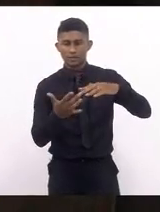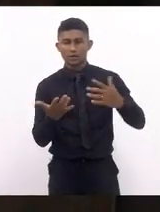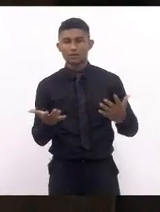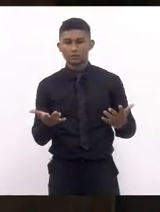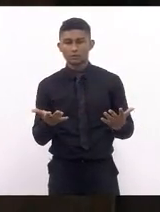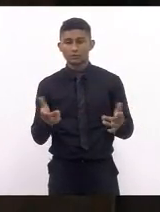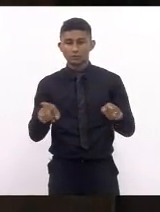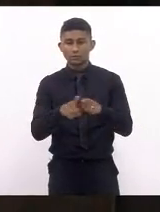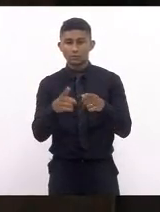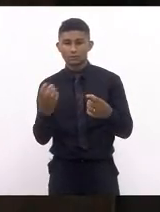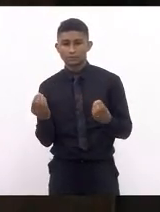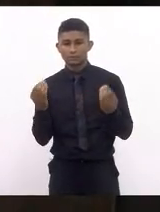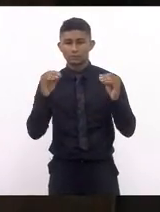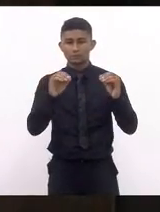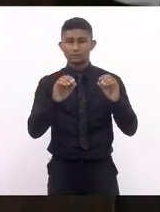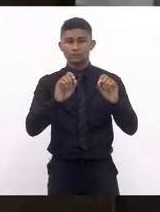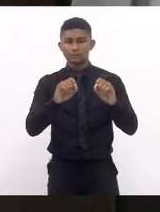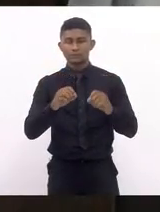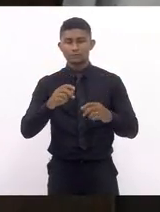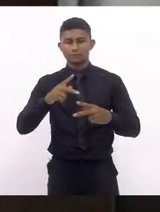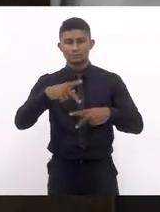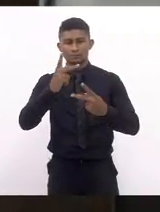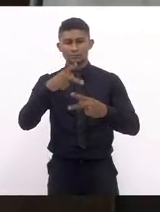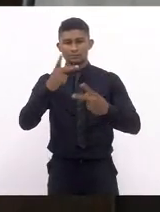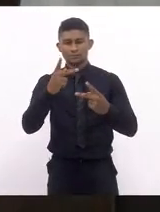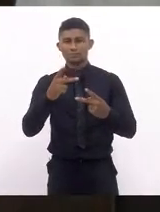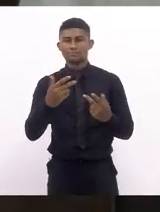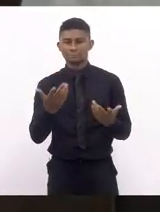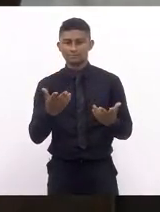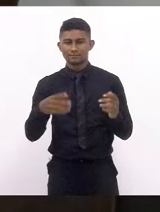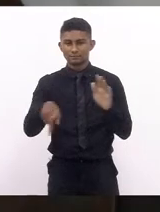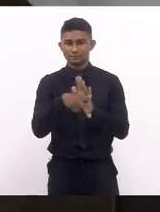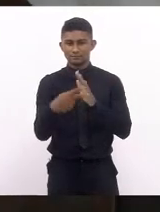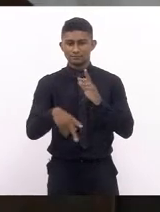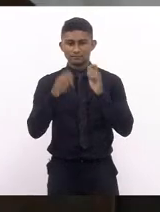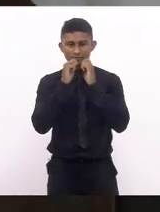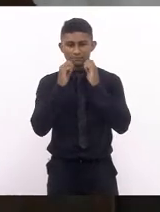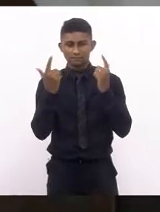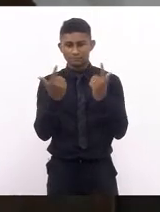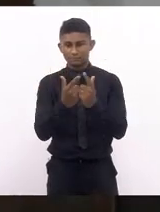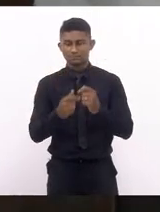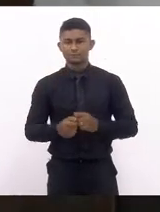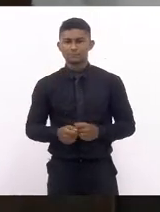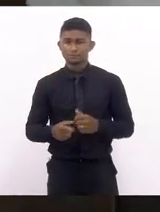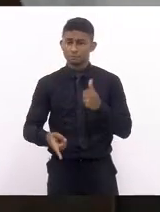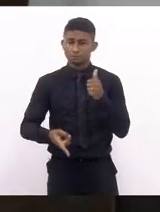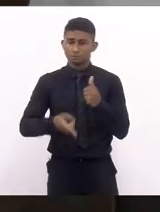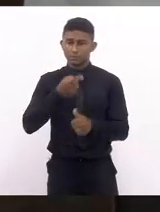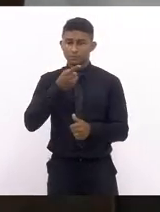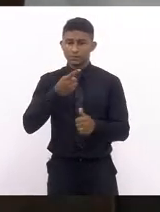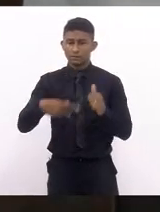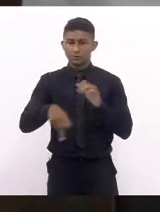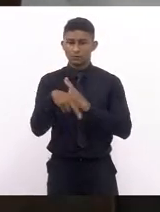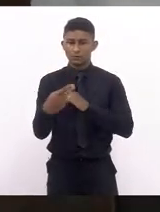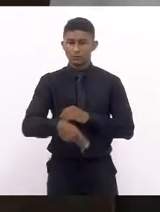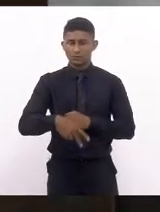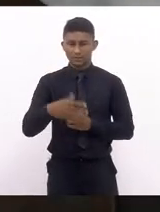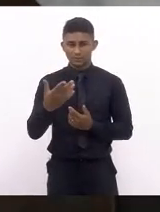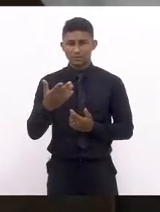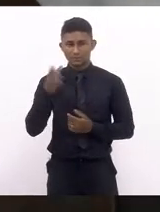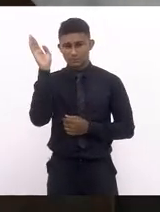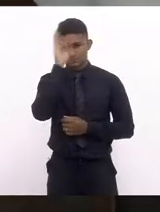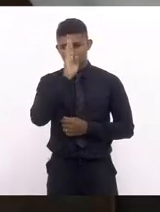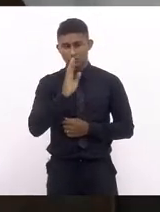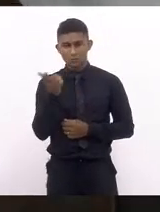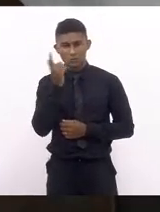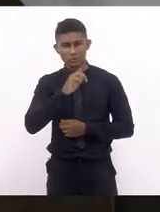lançam na conta oficial no Tik Tok@alerj digital foi a primeira casa Legislativa do país a ter uma